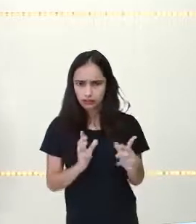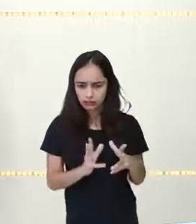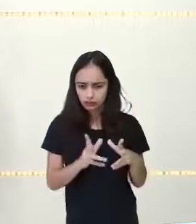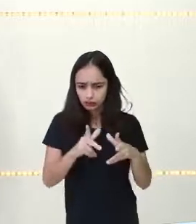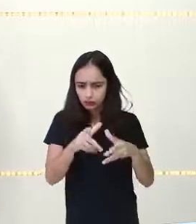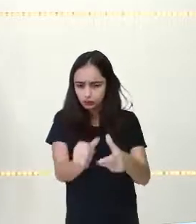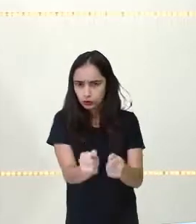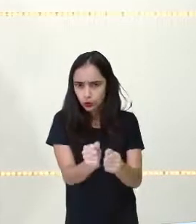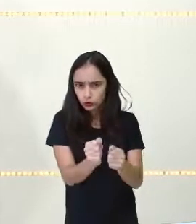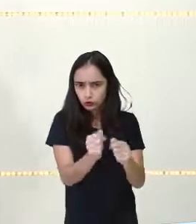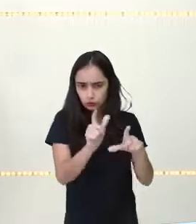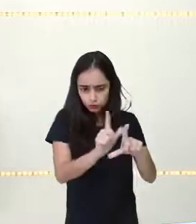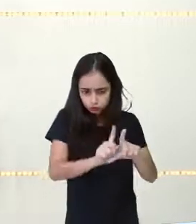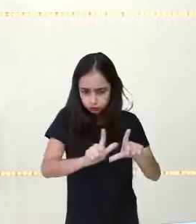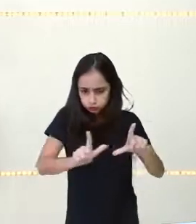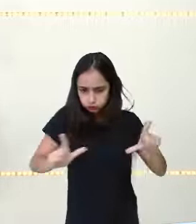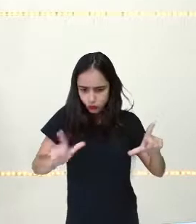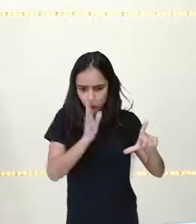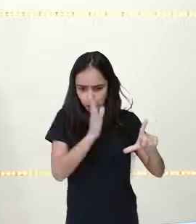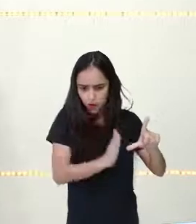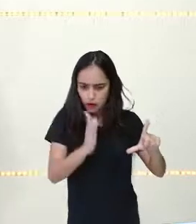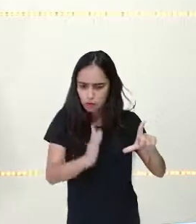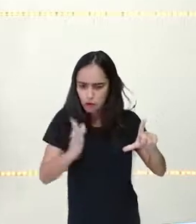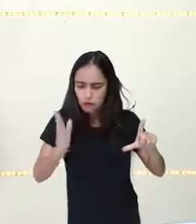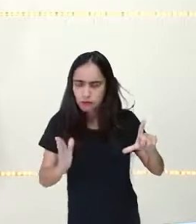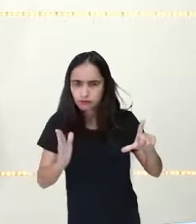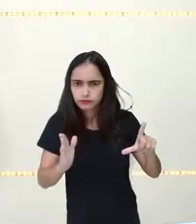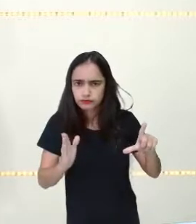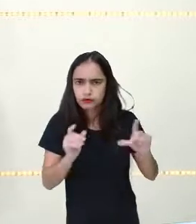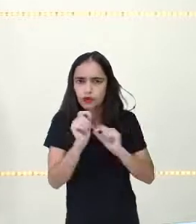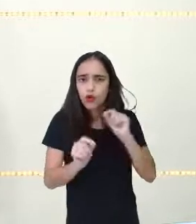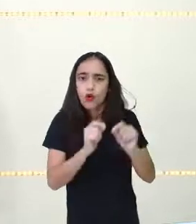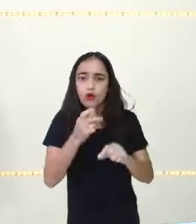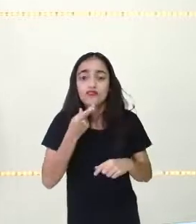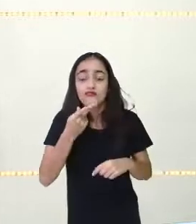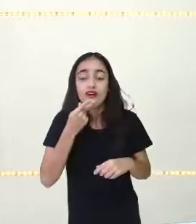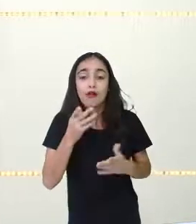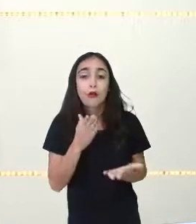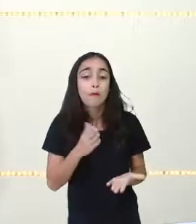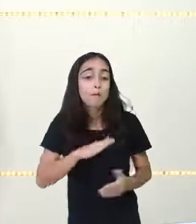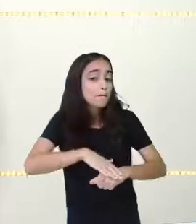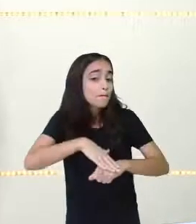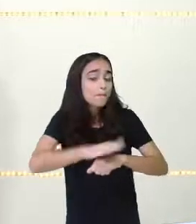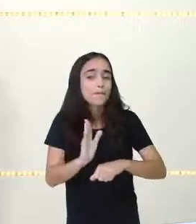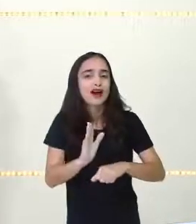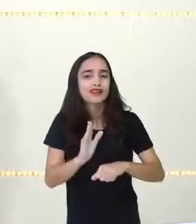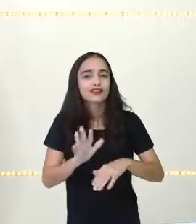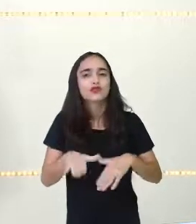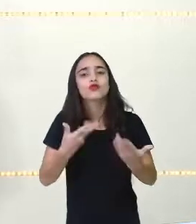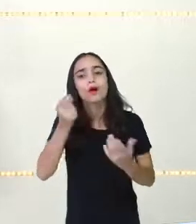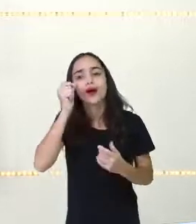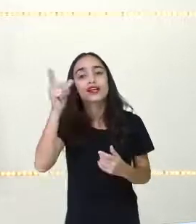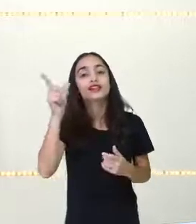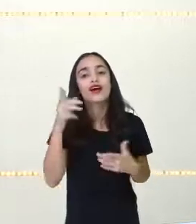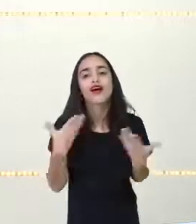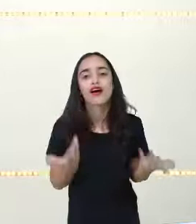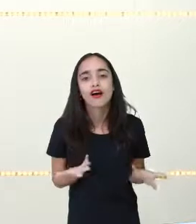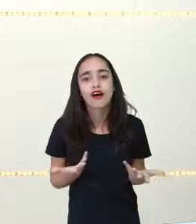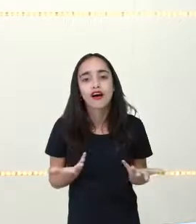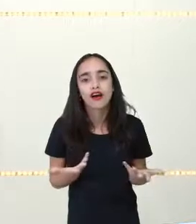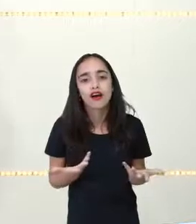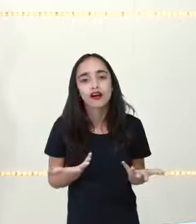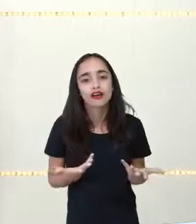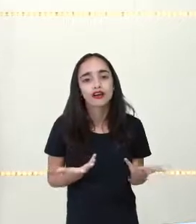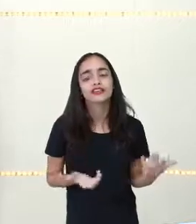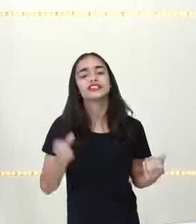foi dado ênfase o que que foi mais abordado Ficou ali insistindo a ideia foi o quê isso mesmo